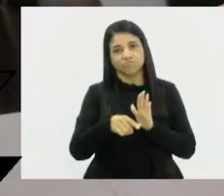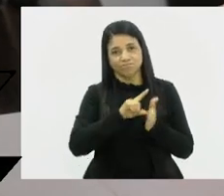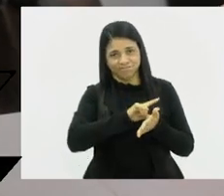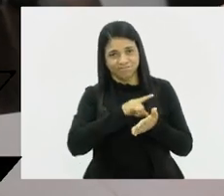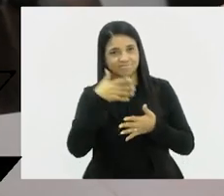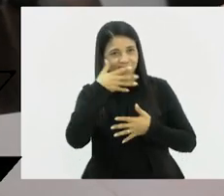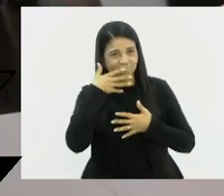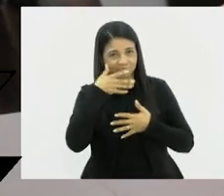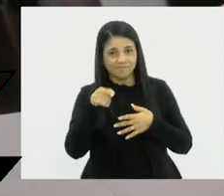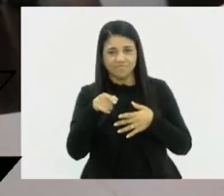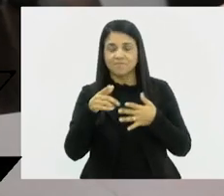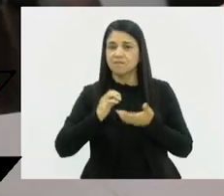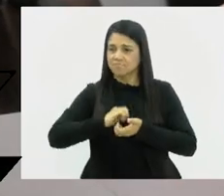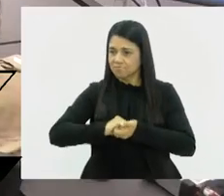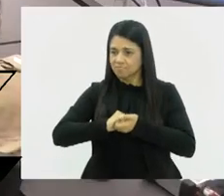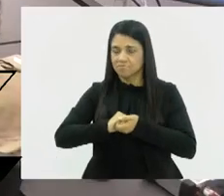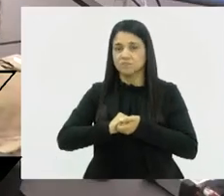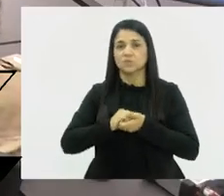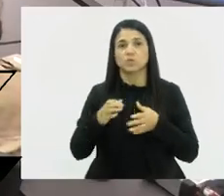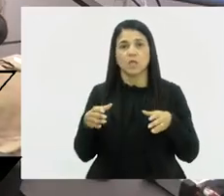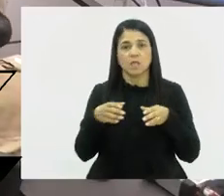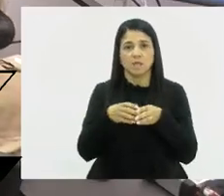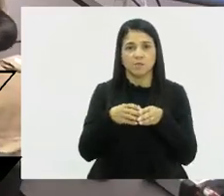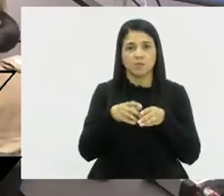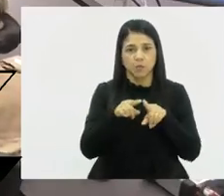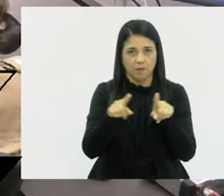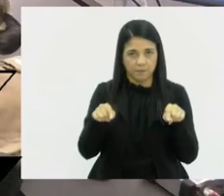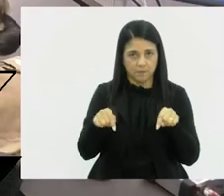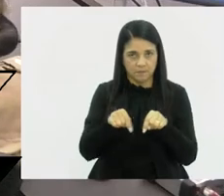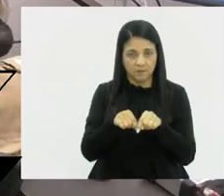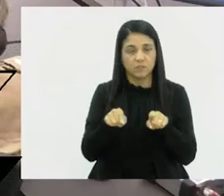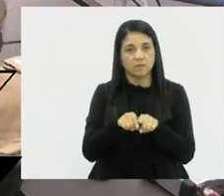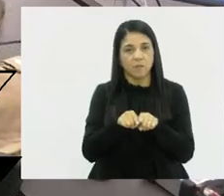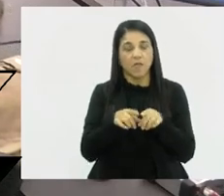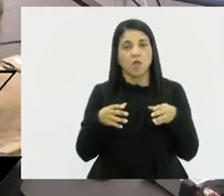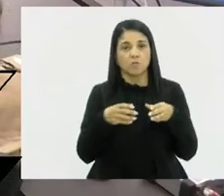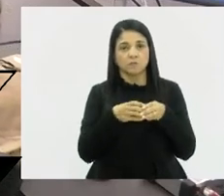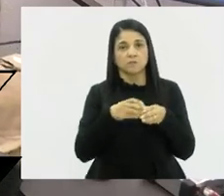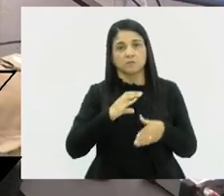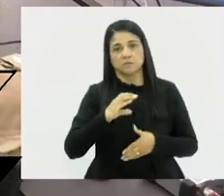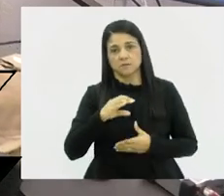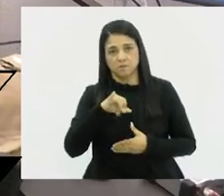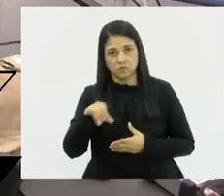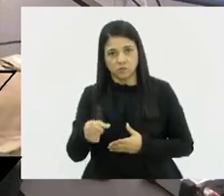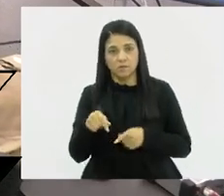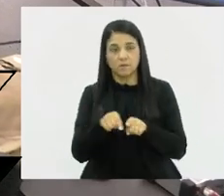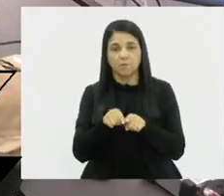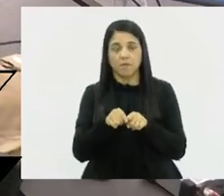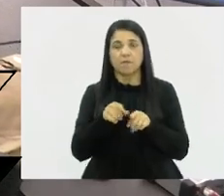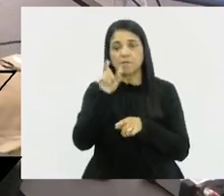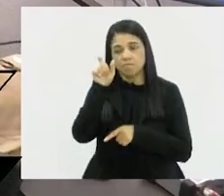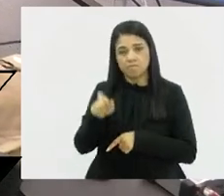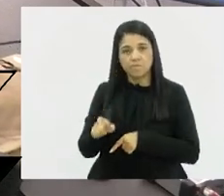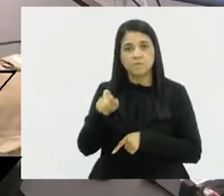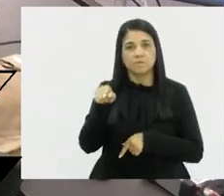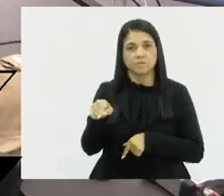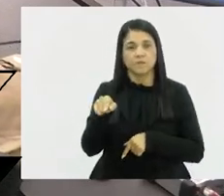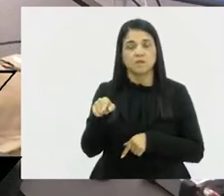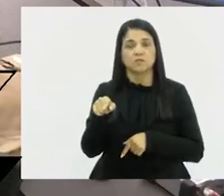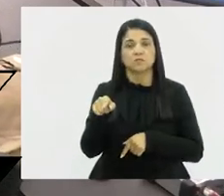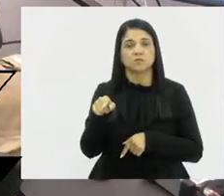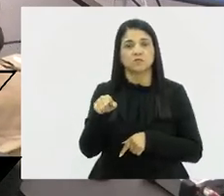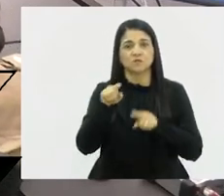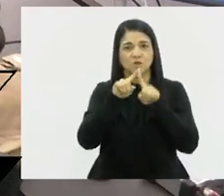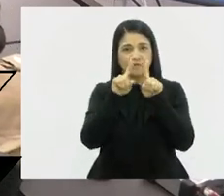sua brilhante equipe do seu gabinete e também a Comissão de Constituição e Justiça. E cito aqui a figura da sua funcionária